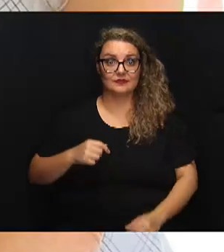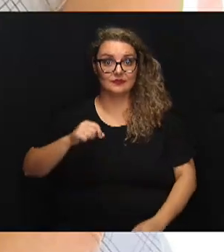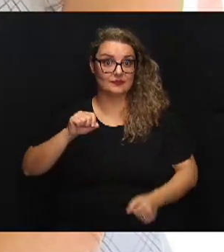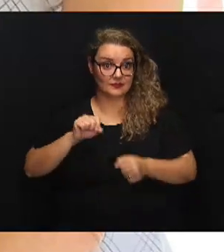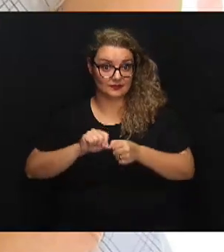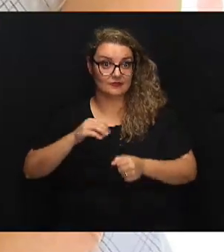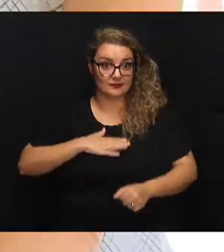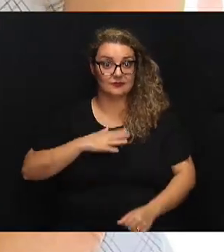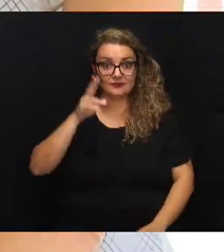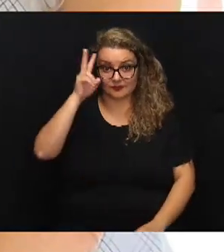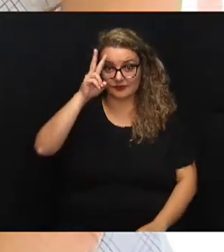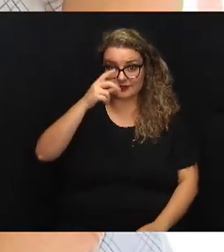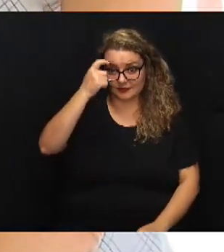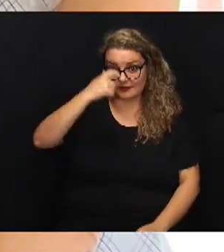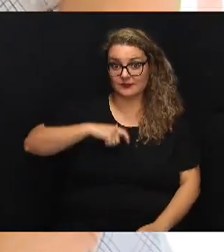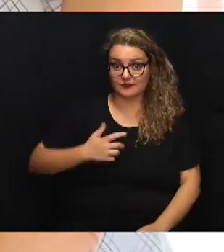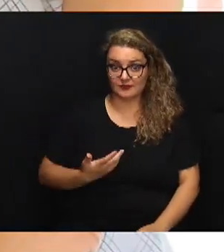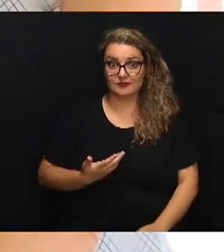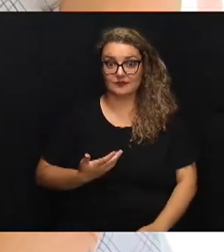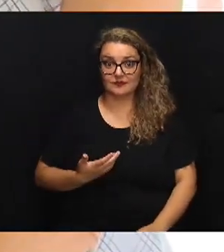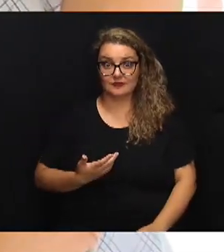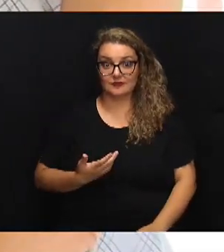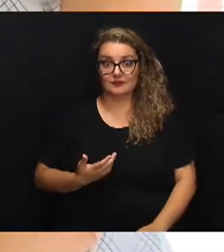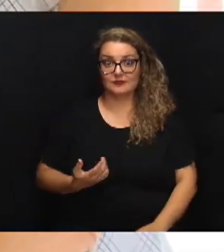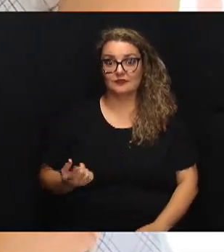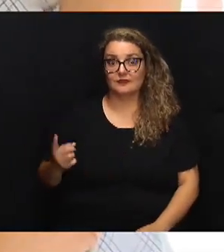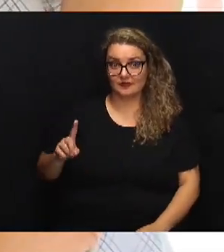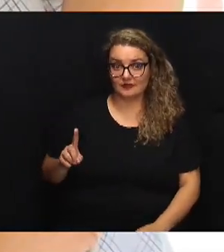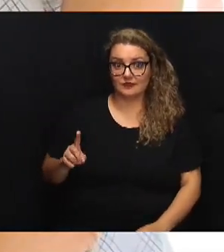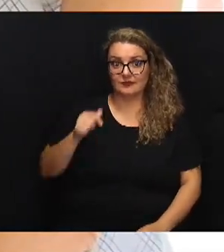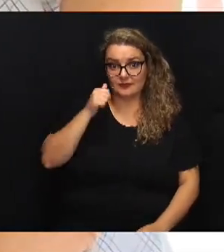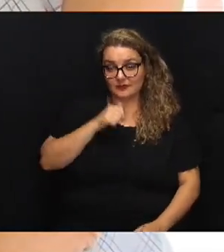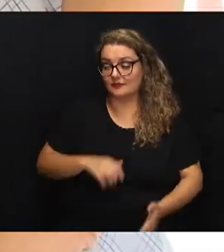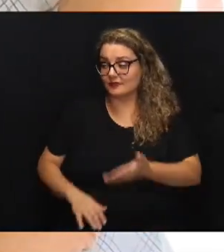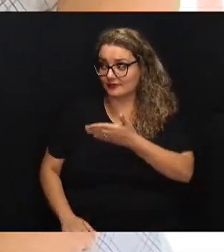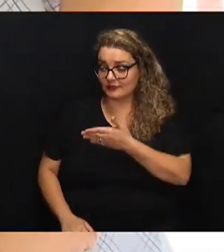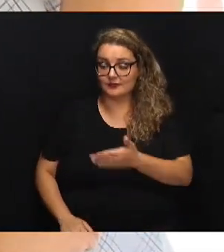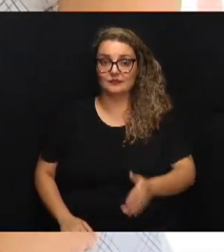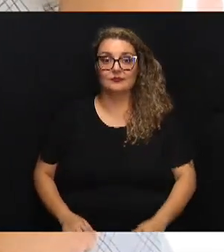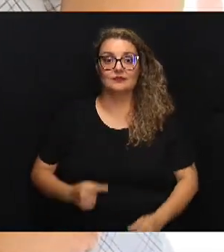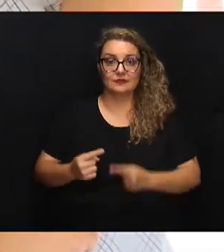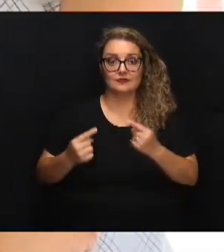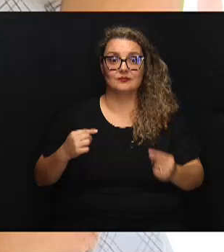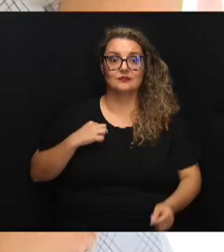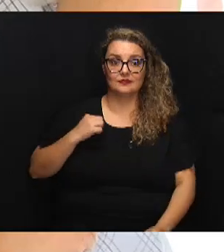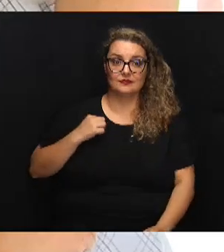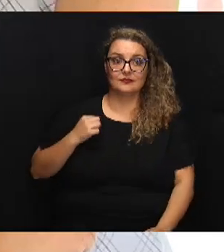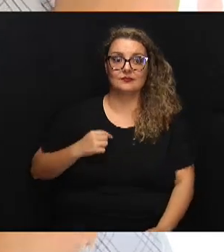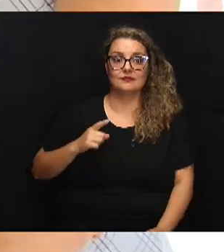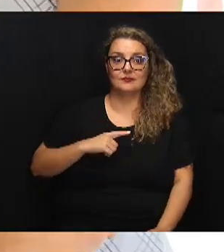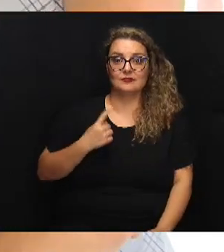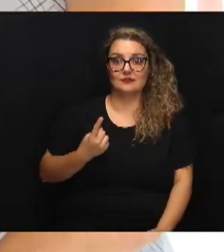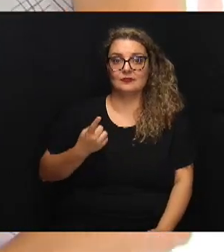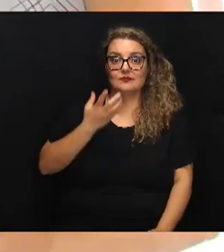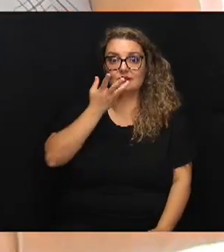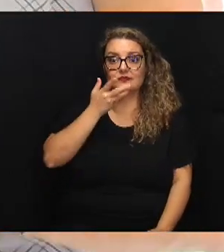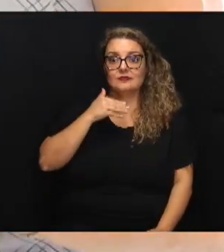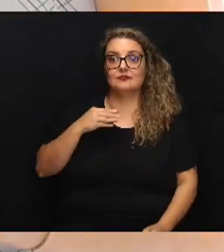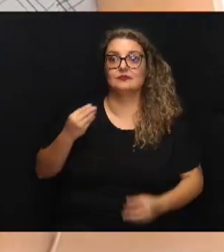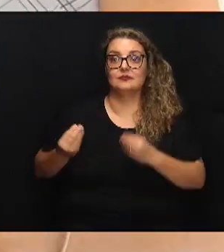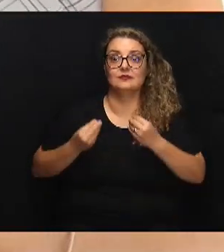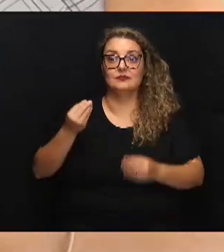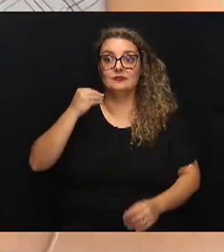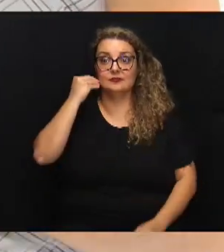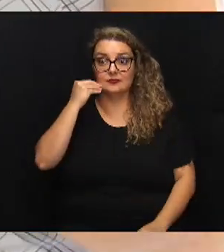e aí eu, no caso, só fico com uma, que é essa daqui. Aí cada voluntário tem uma criança. E como é que é essa